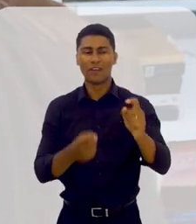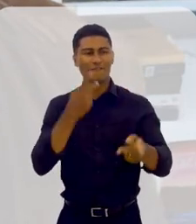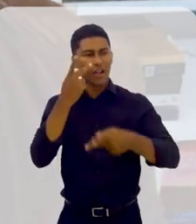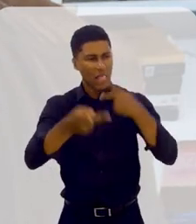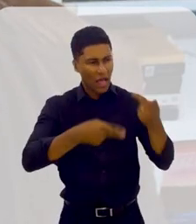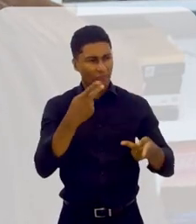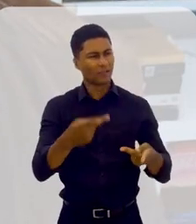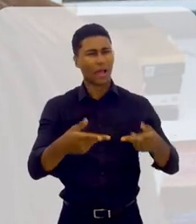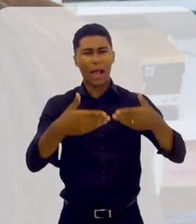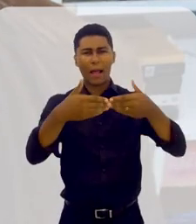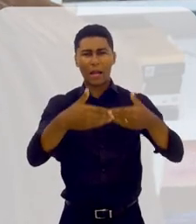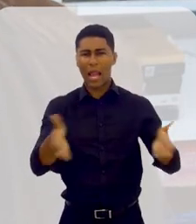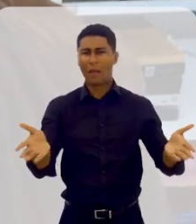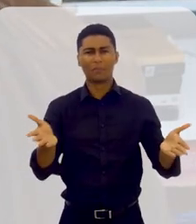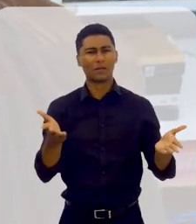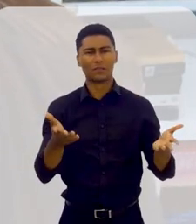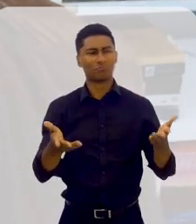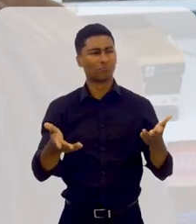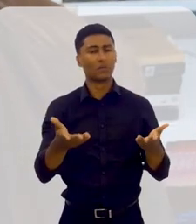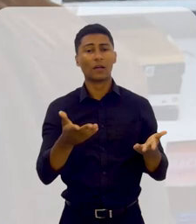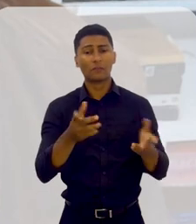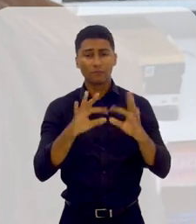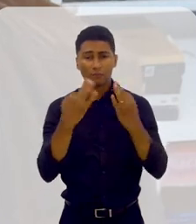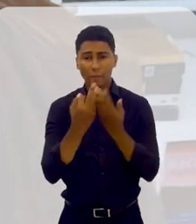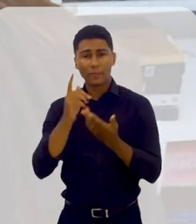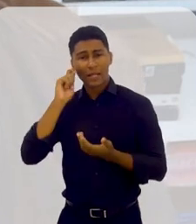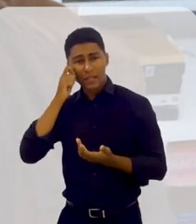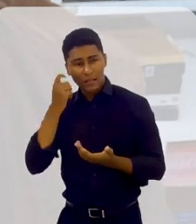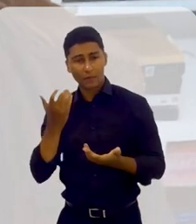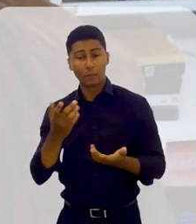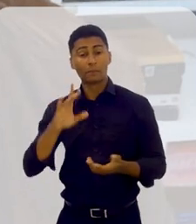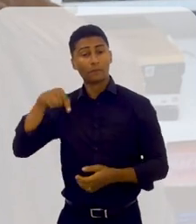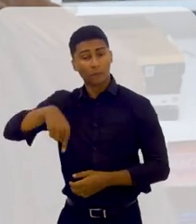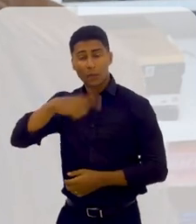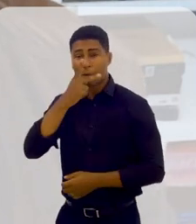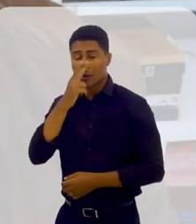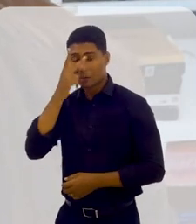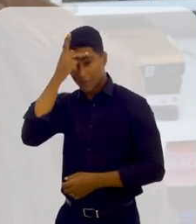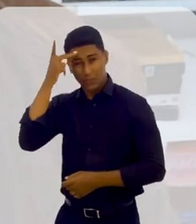falava abertamente dessa questão, no seio das famílias negras,